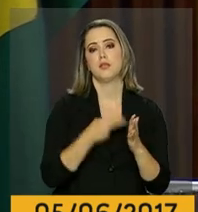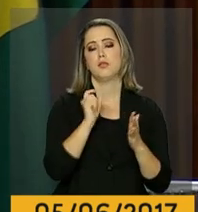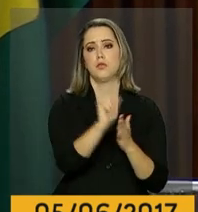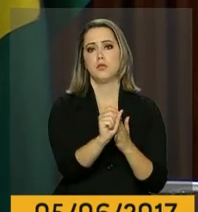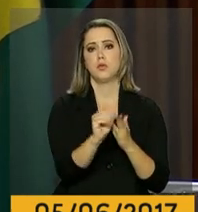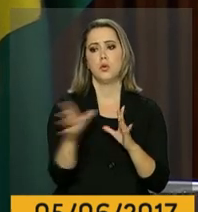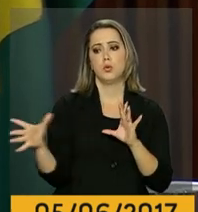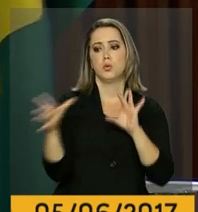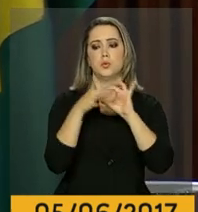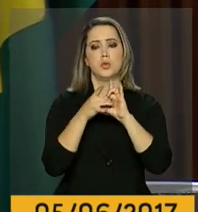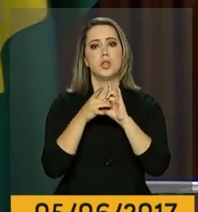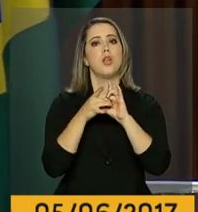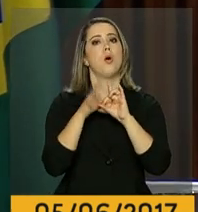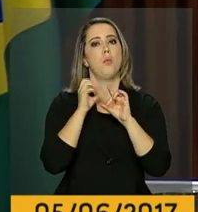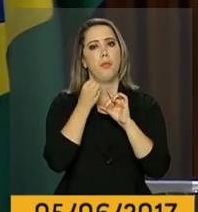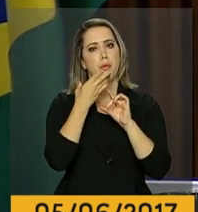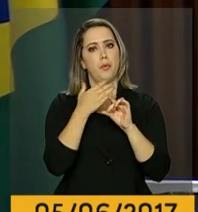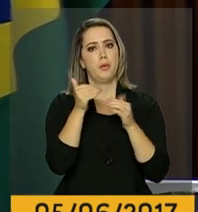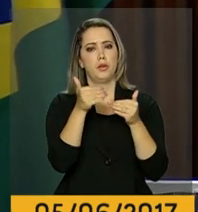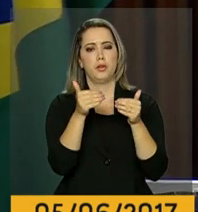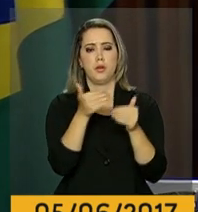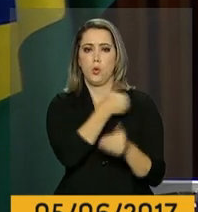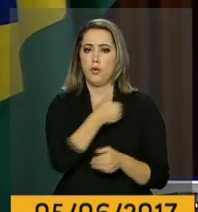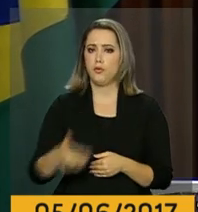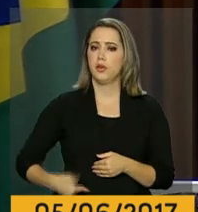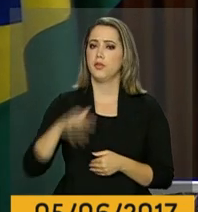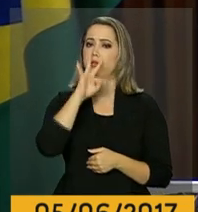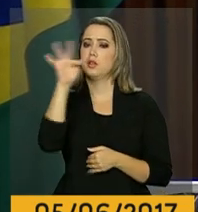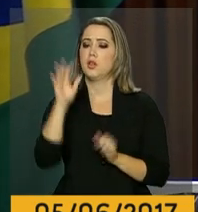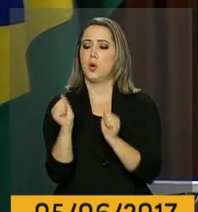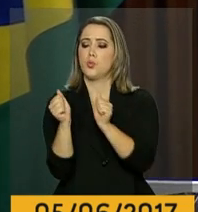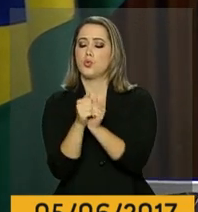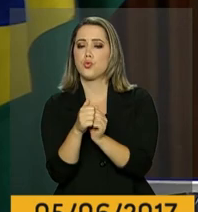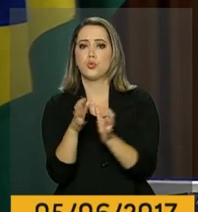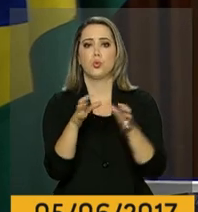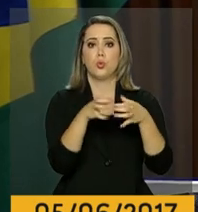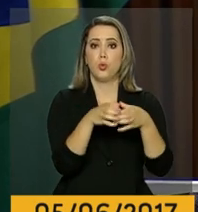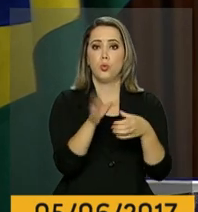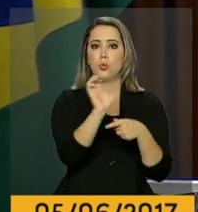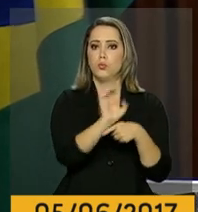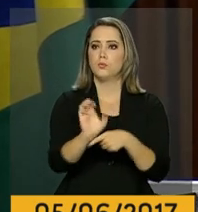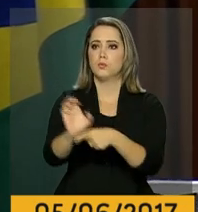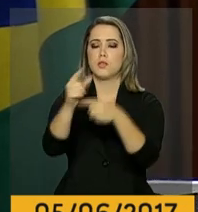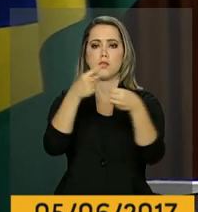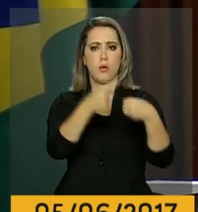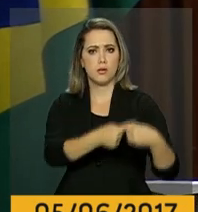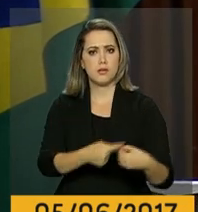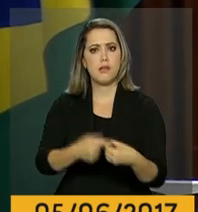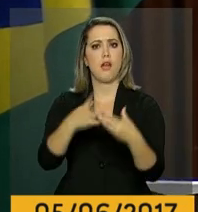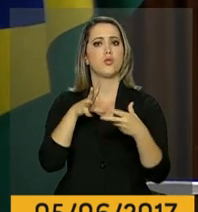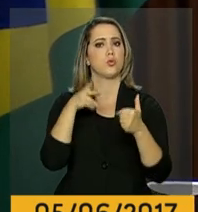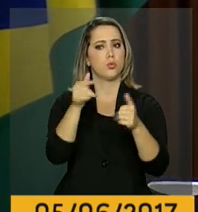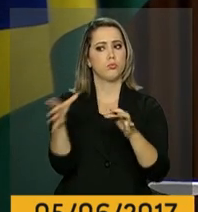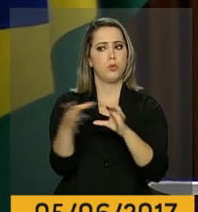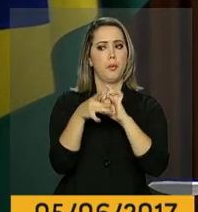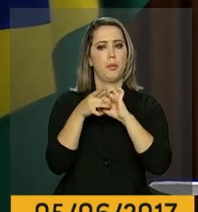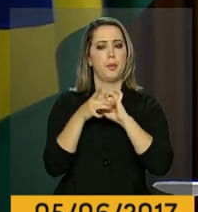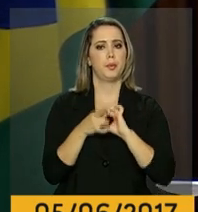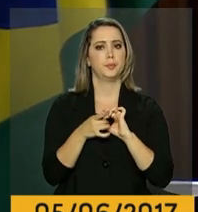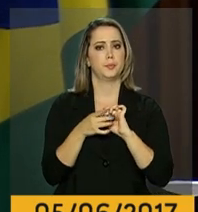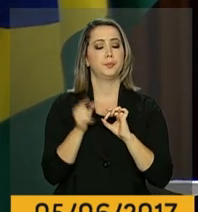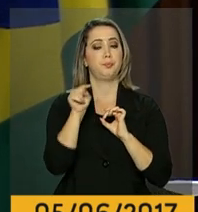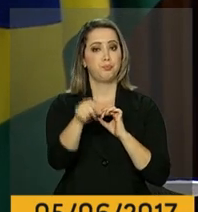uma integração muito grande entre a união Federal e o governo estadual e municipal de mold de modo a que as